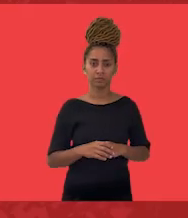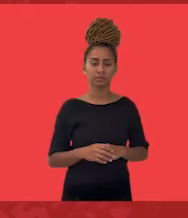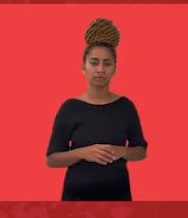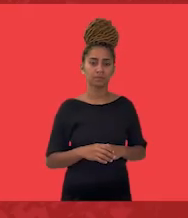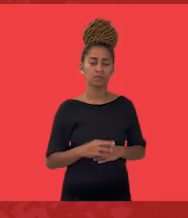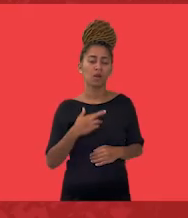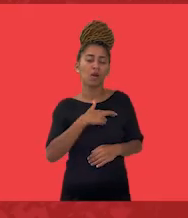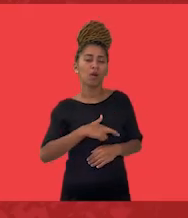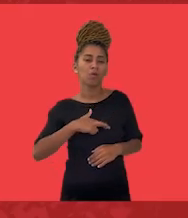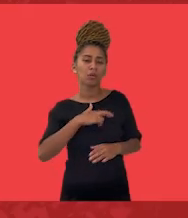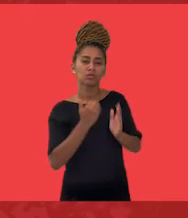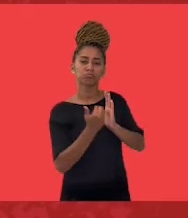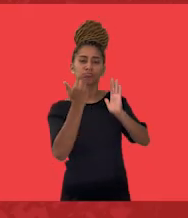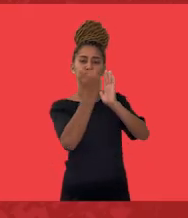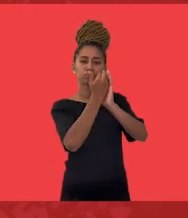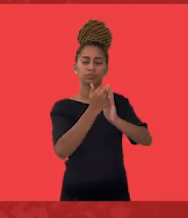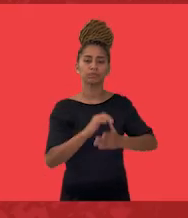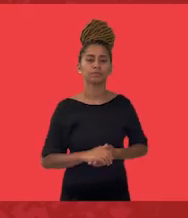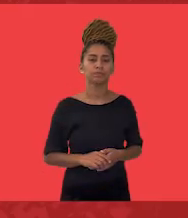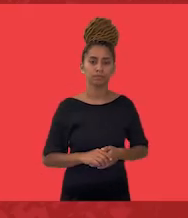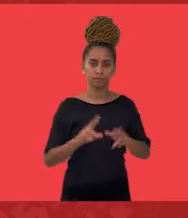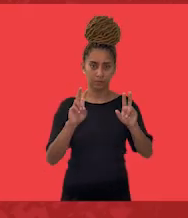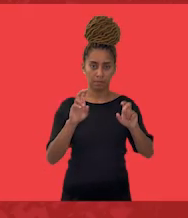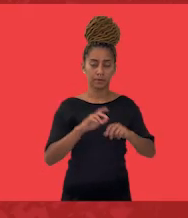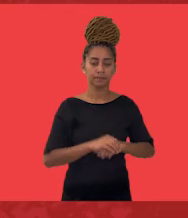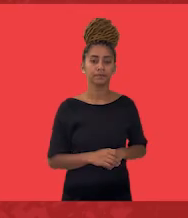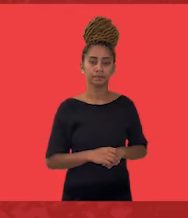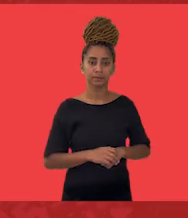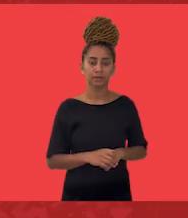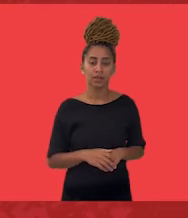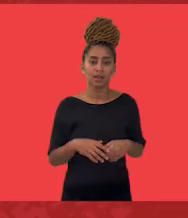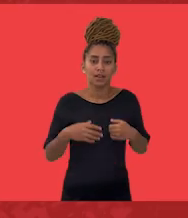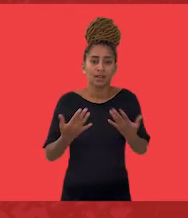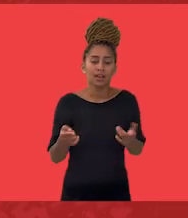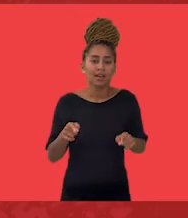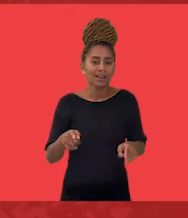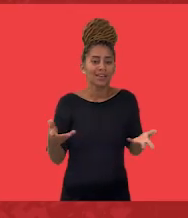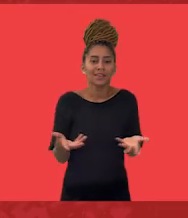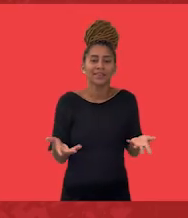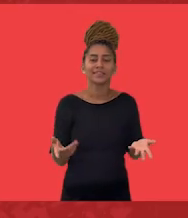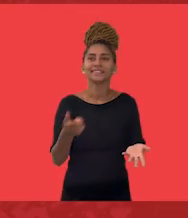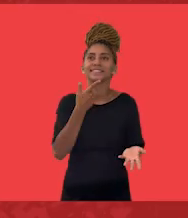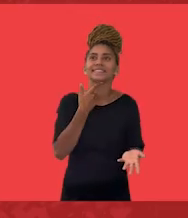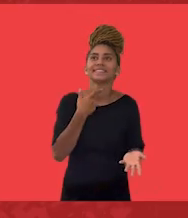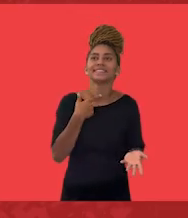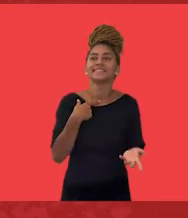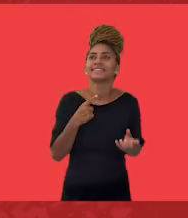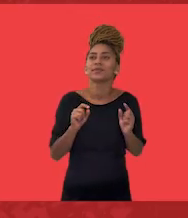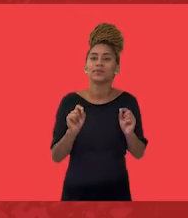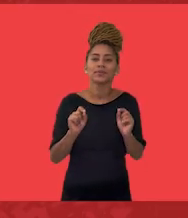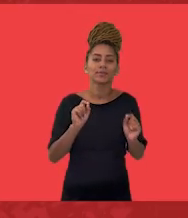deliciosa mistura! Tua carne grande e dura em meu prato de jantar. Sei que